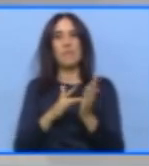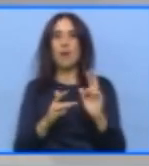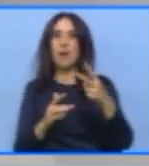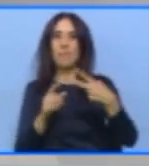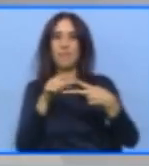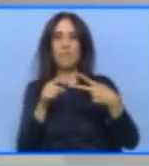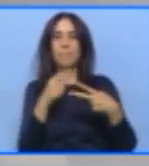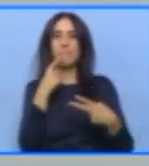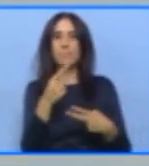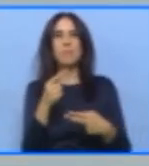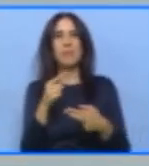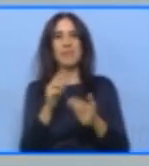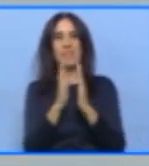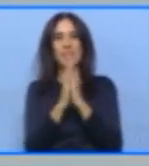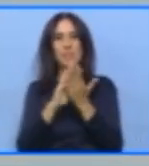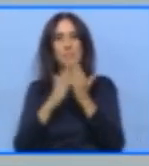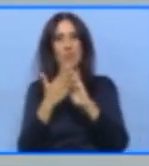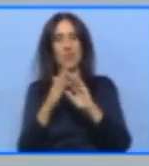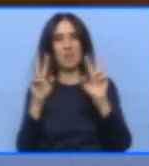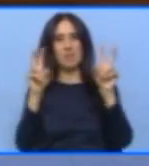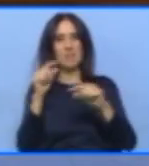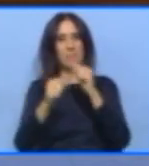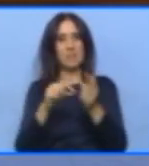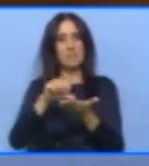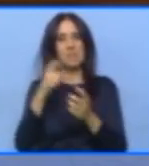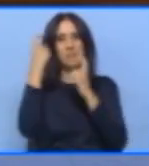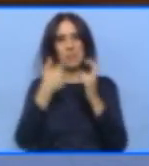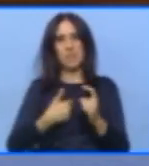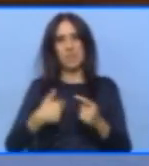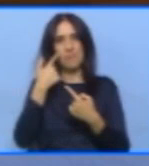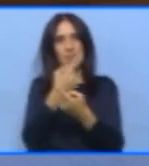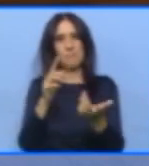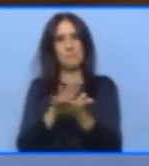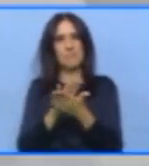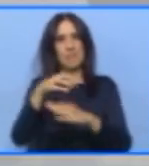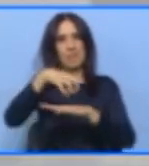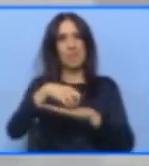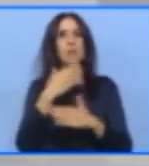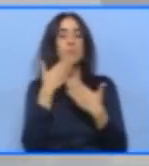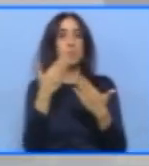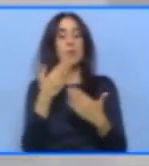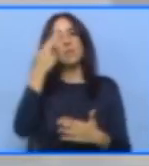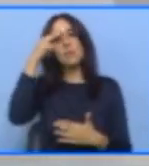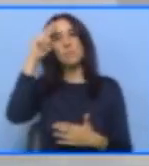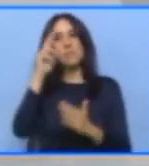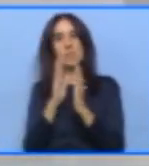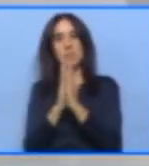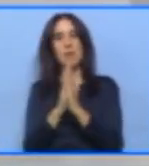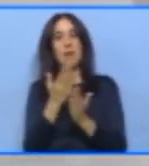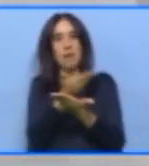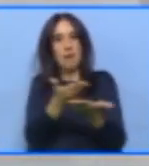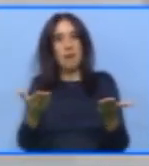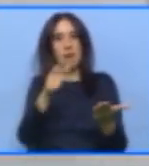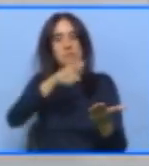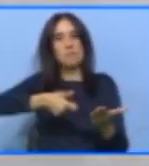e a Igreja das Palhotas, que amanhã também é apresentada no Centro de Reflexão Cristã. Muito obrigado. A Igreja em Moçambique, os protagonistas da ação pastoral e